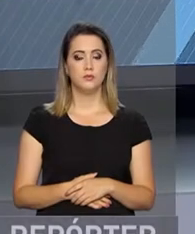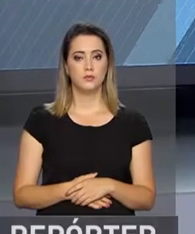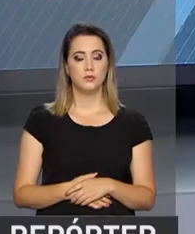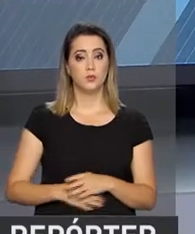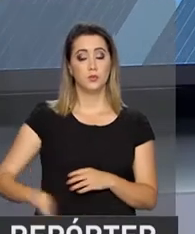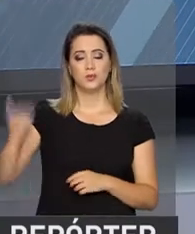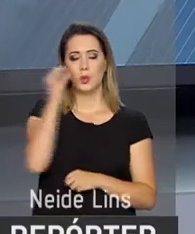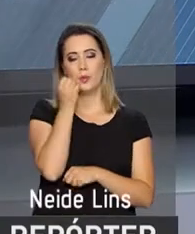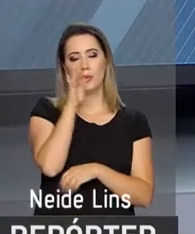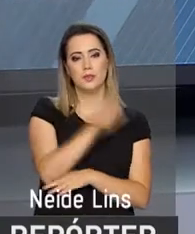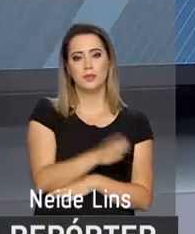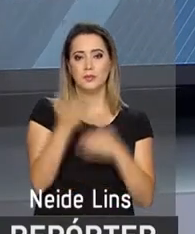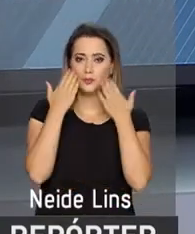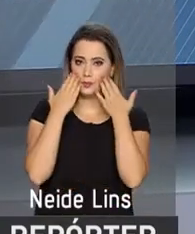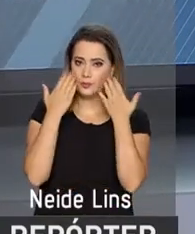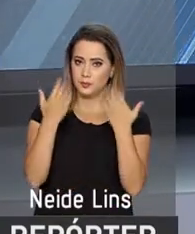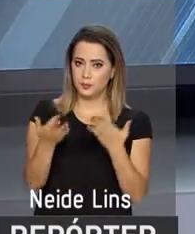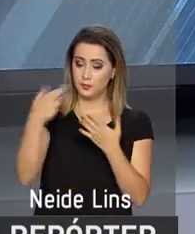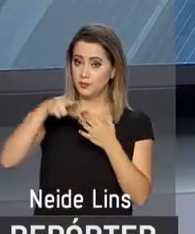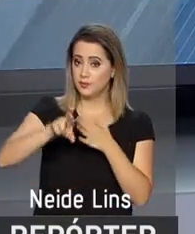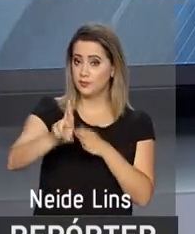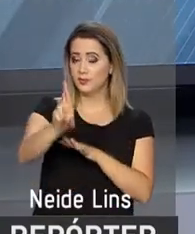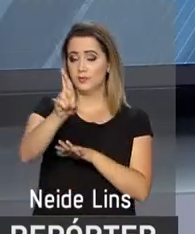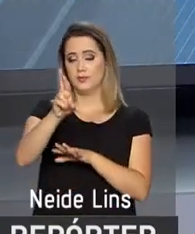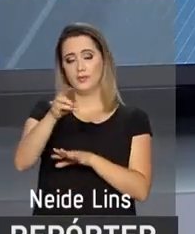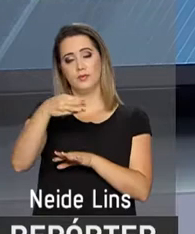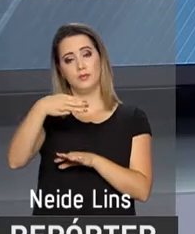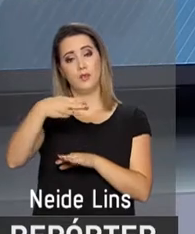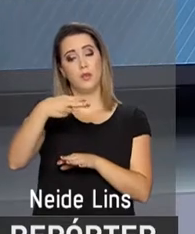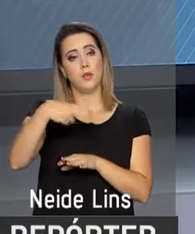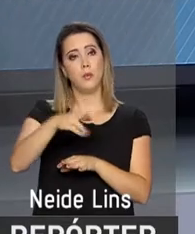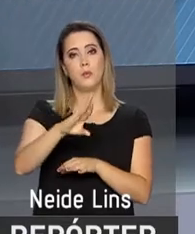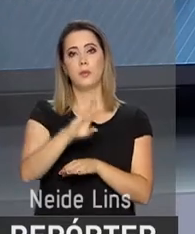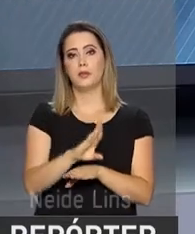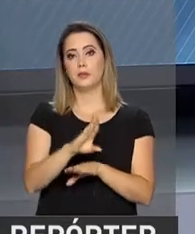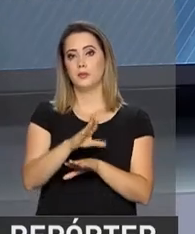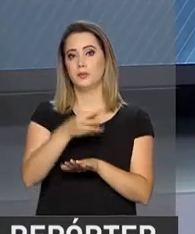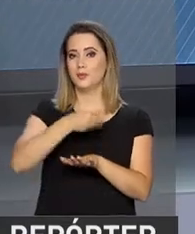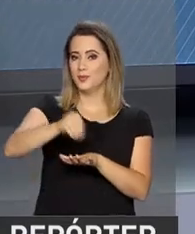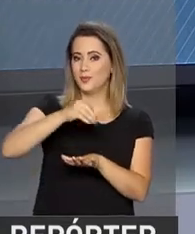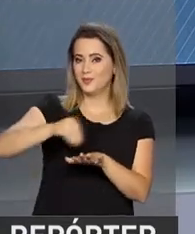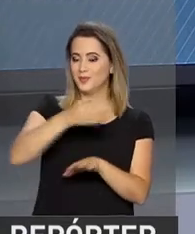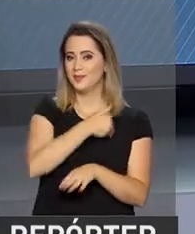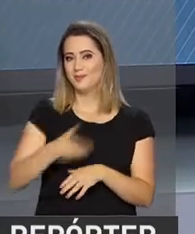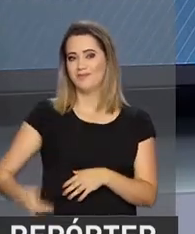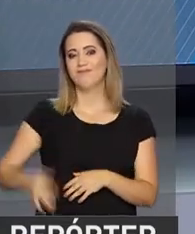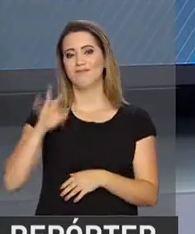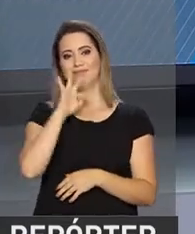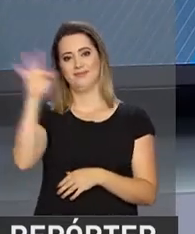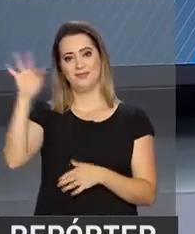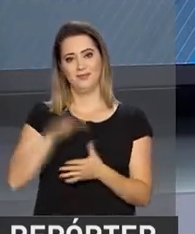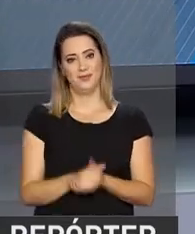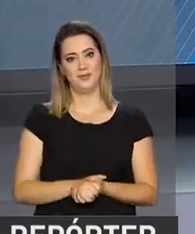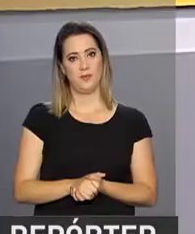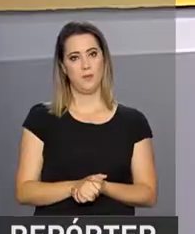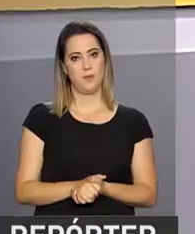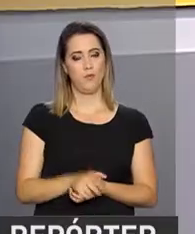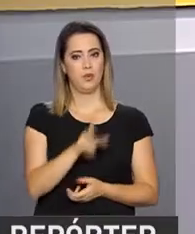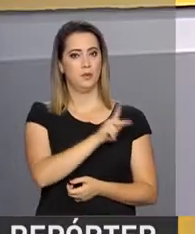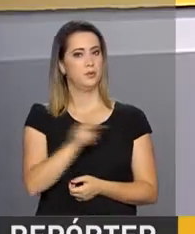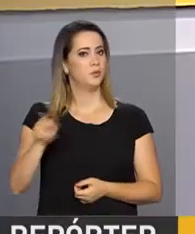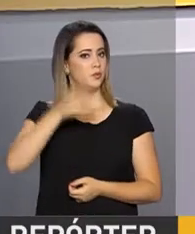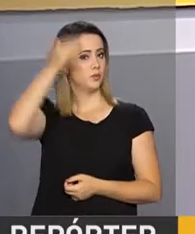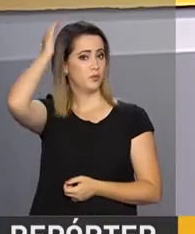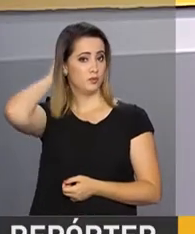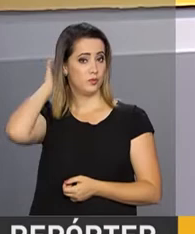olá boa tarde começa agora mais uma edição do repórter nbr e as notícias do governo federal o